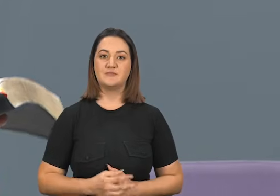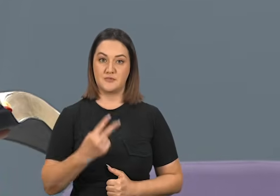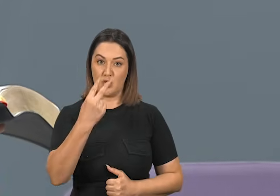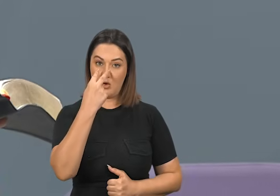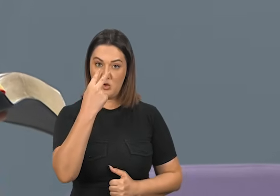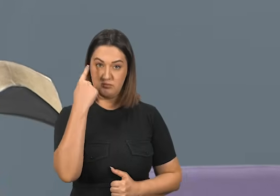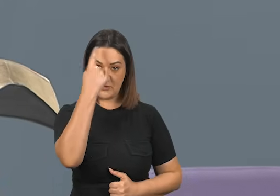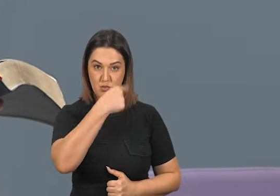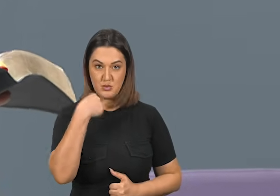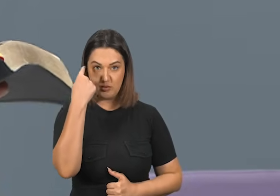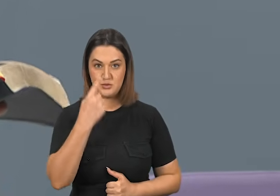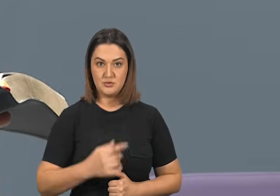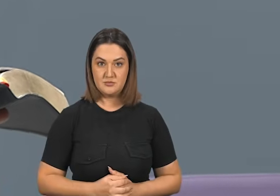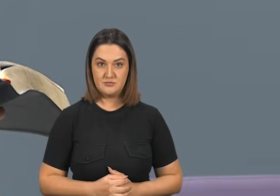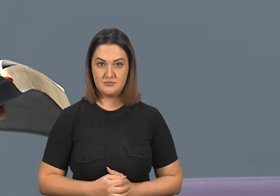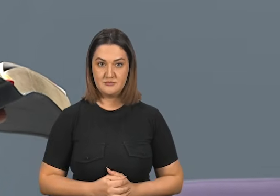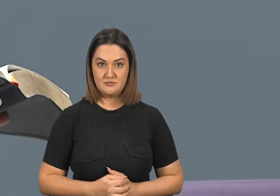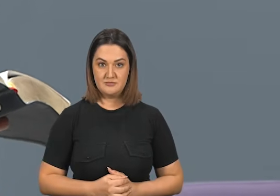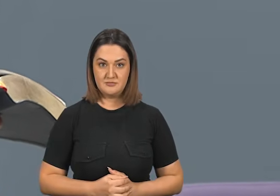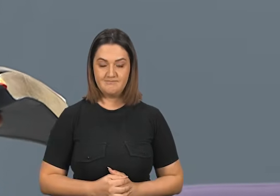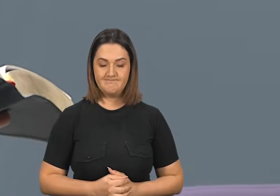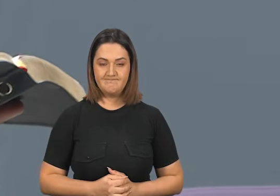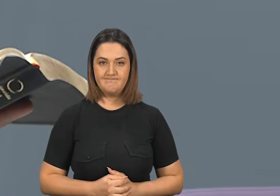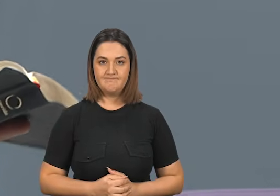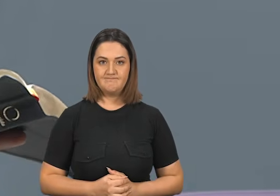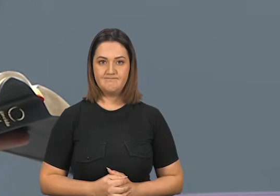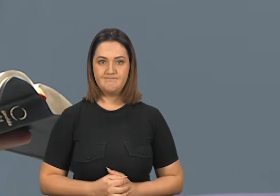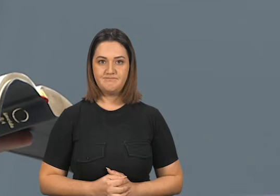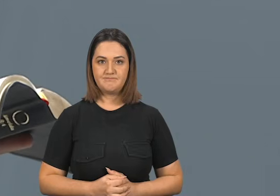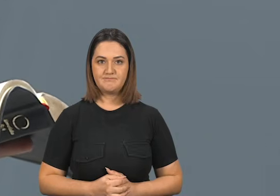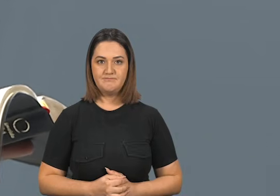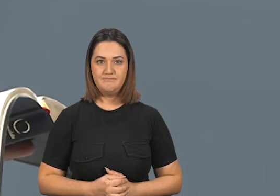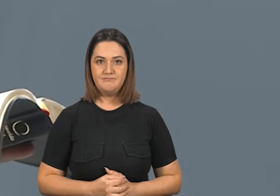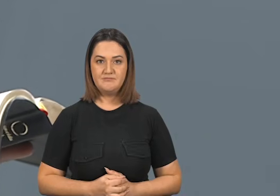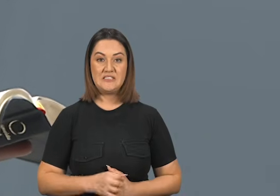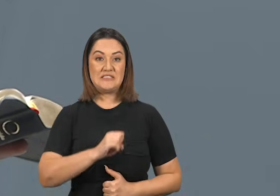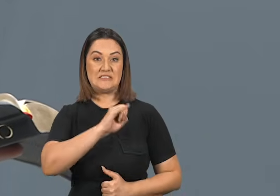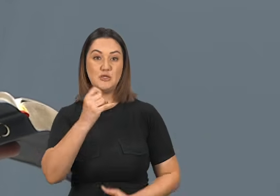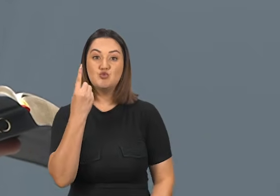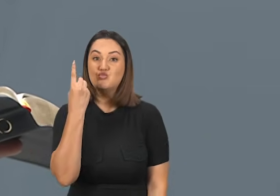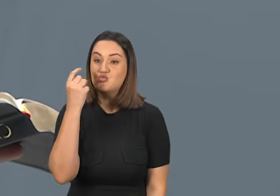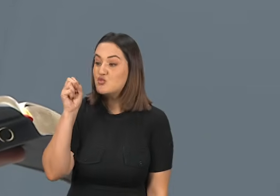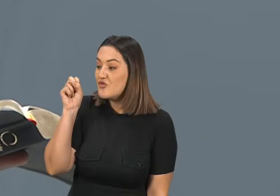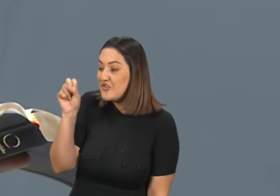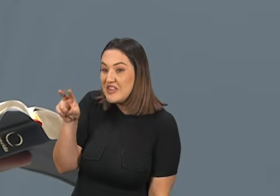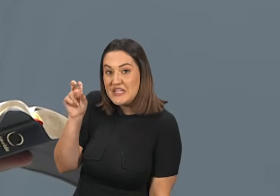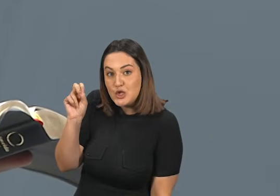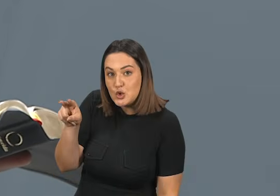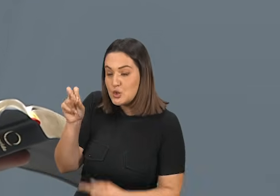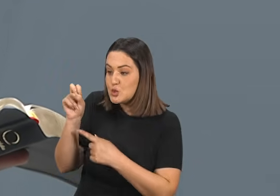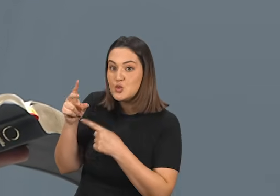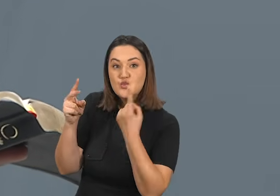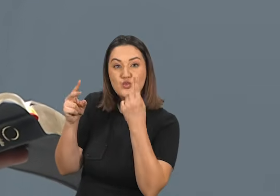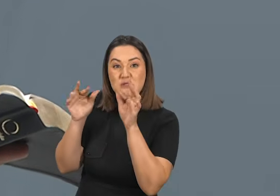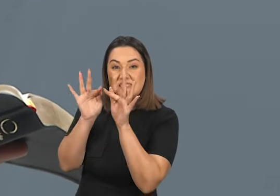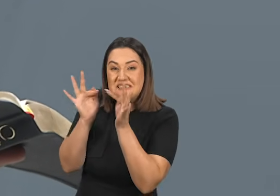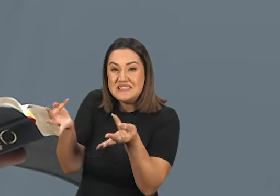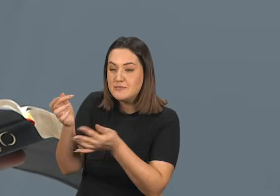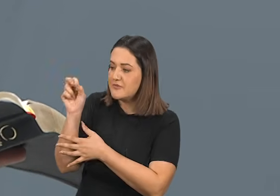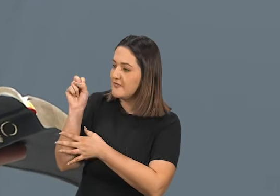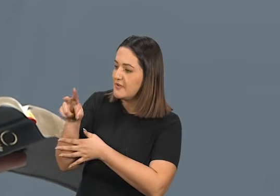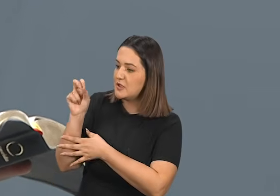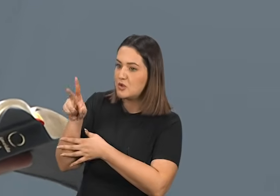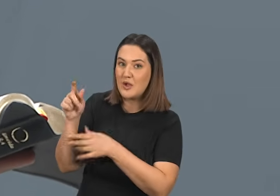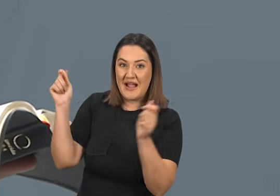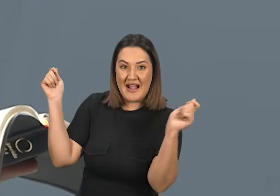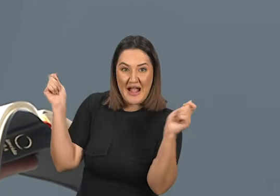cá. Olha aqui no meu rosto. Olha aqui nos meus olhos. Se um vírus foi capaz